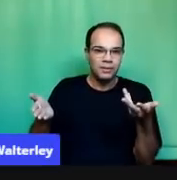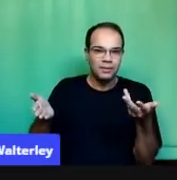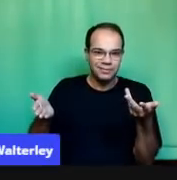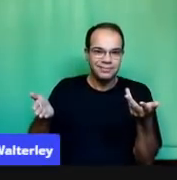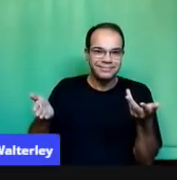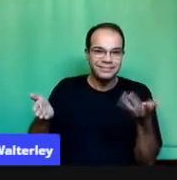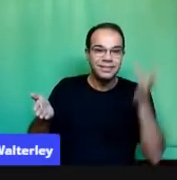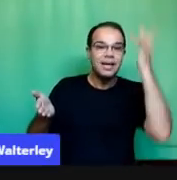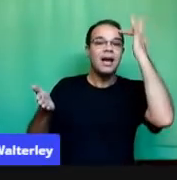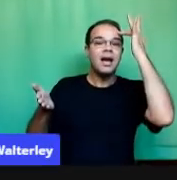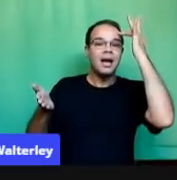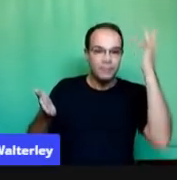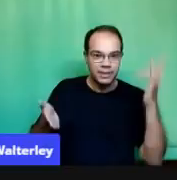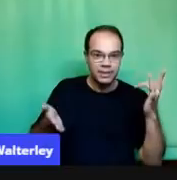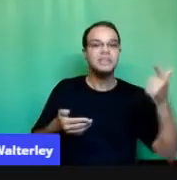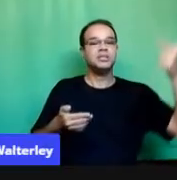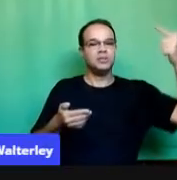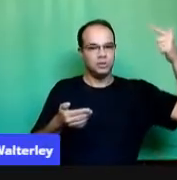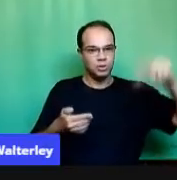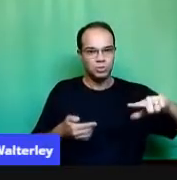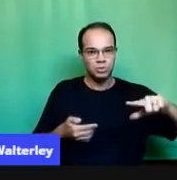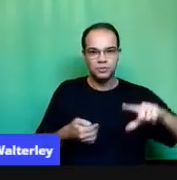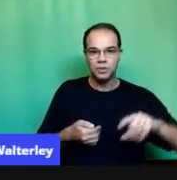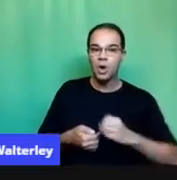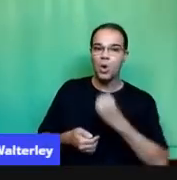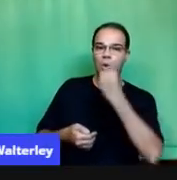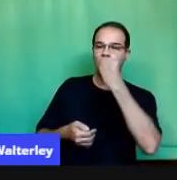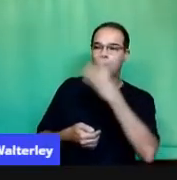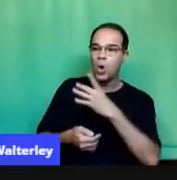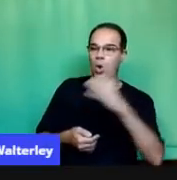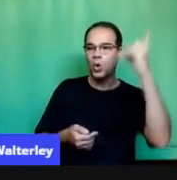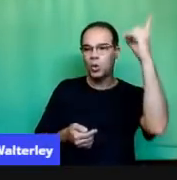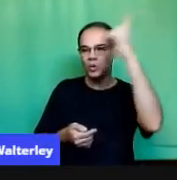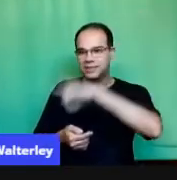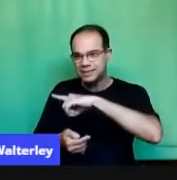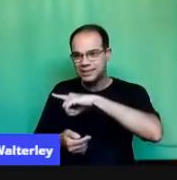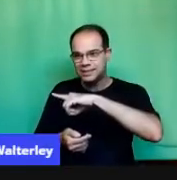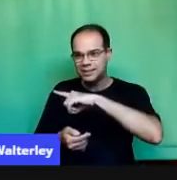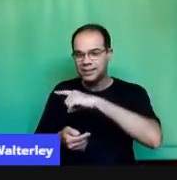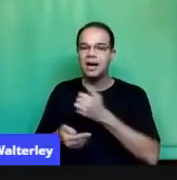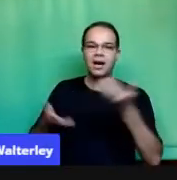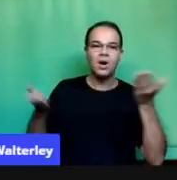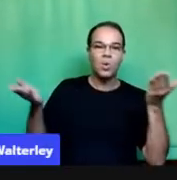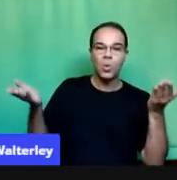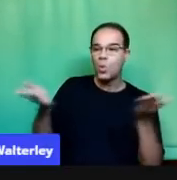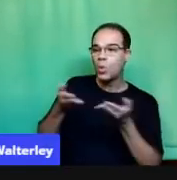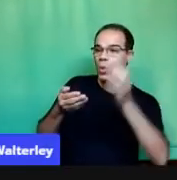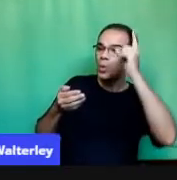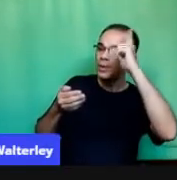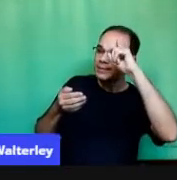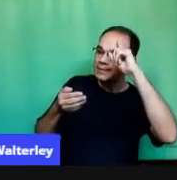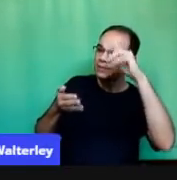aula e que não cabem somente ao professor de sala, ao professor regente,